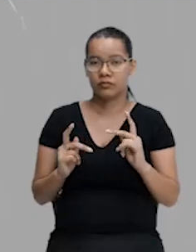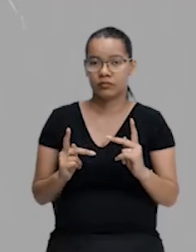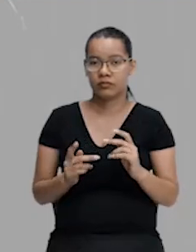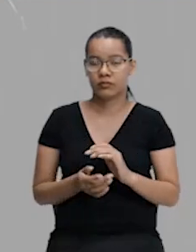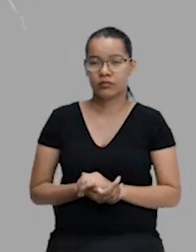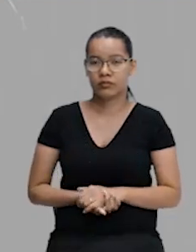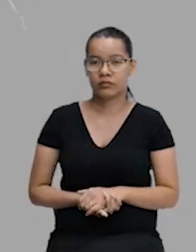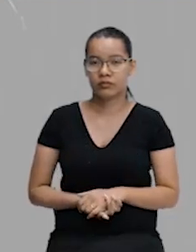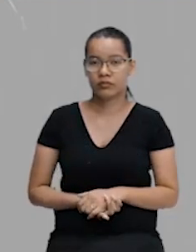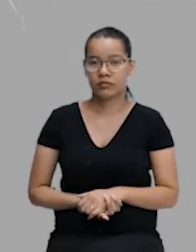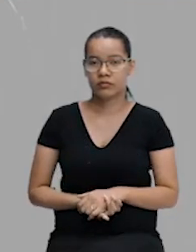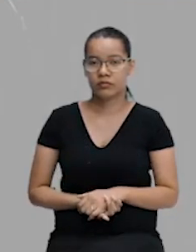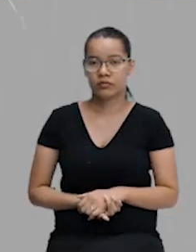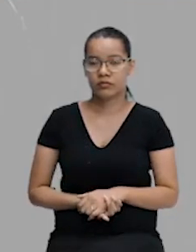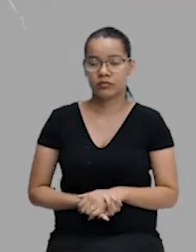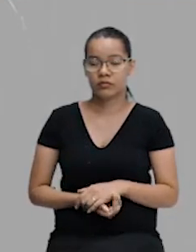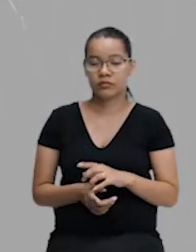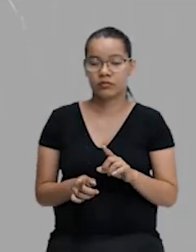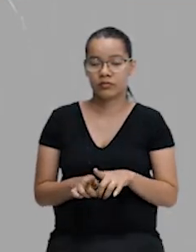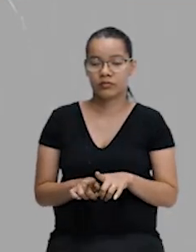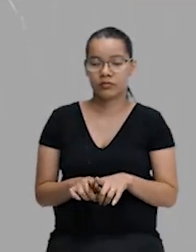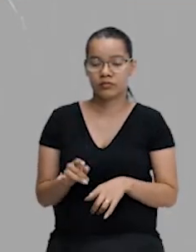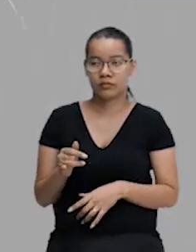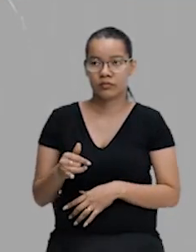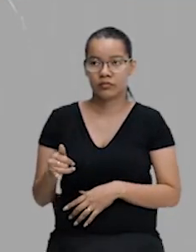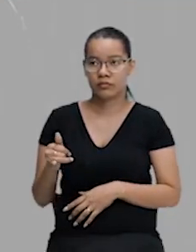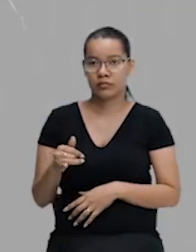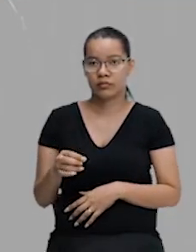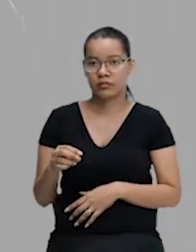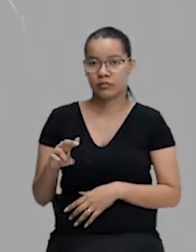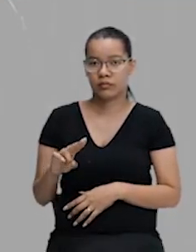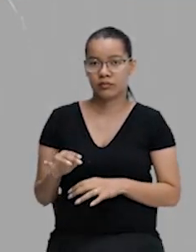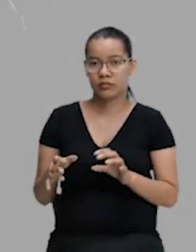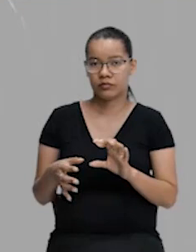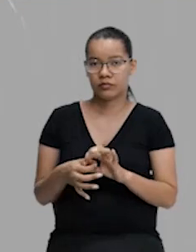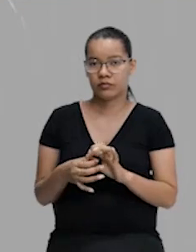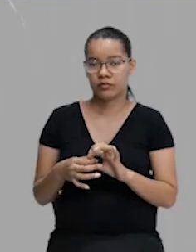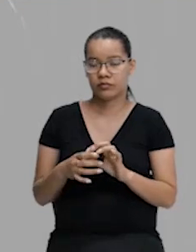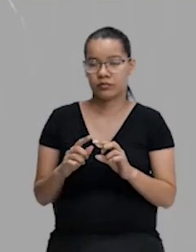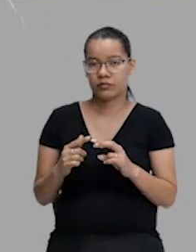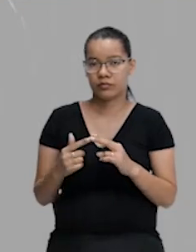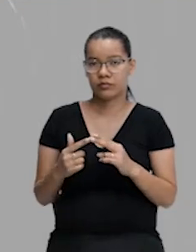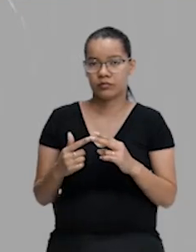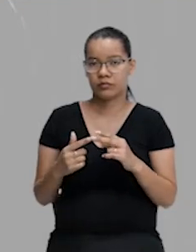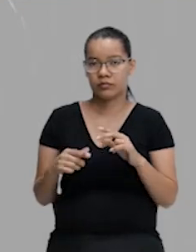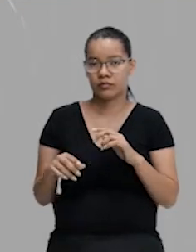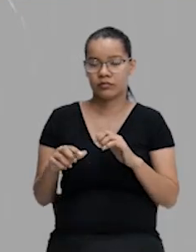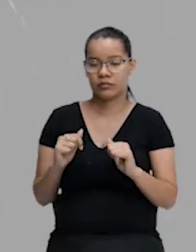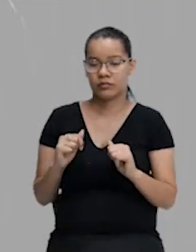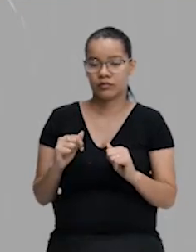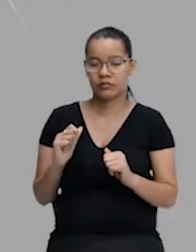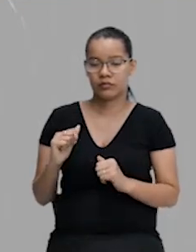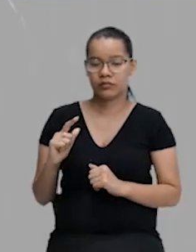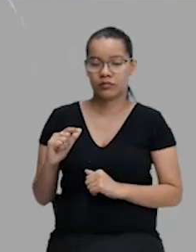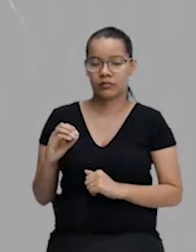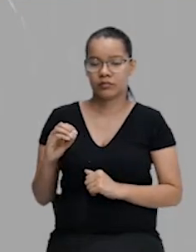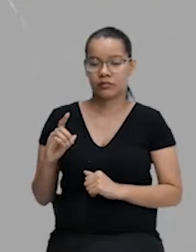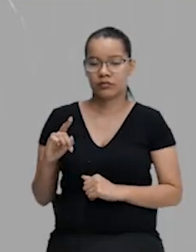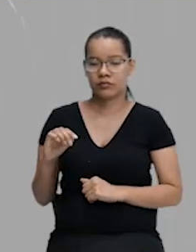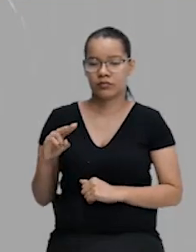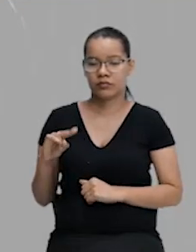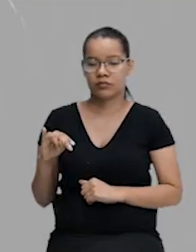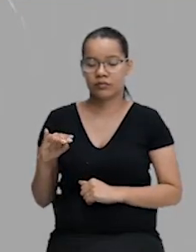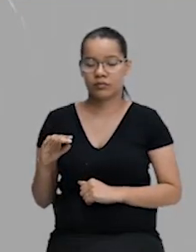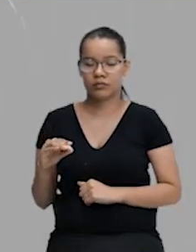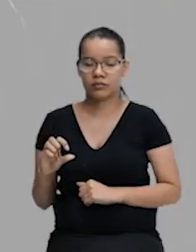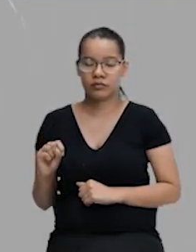E os óleos, ou então a ligação dupla, ela captura os halogênios. Então, o flúor,